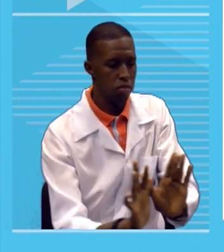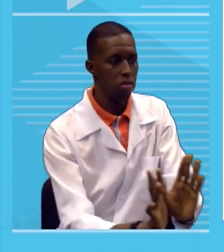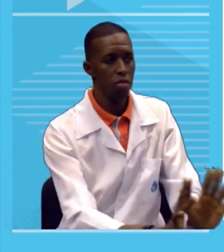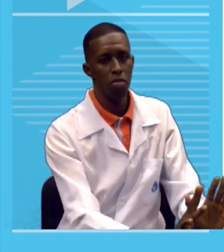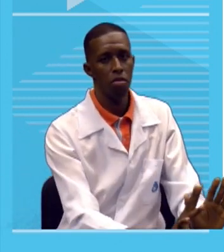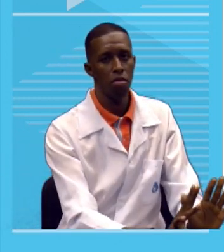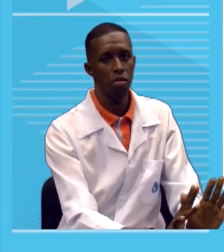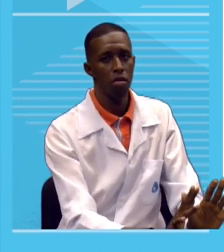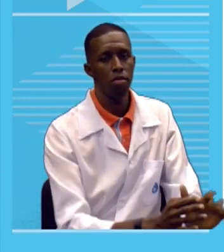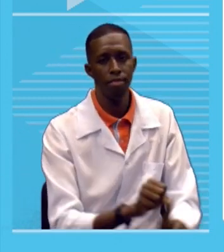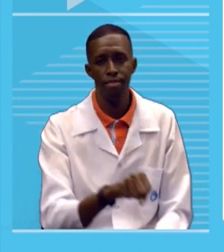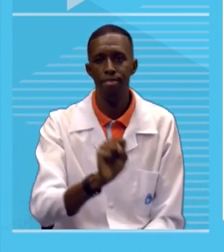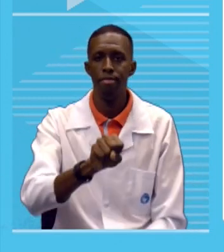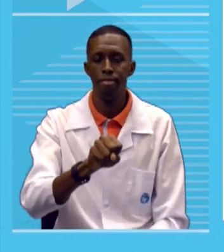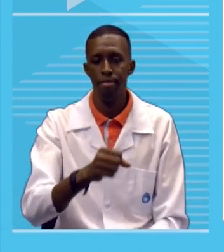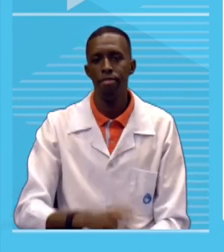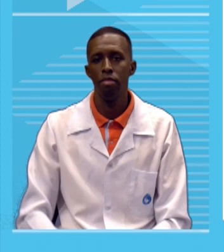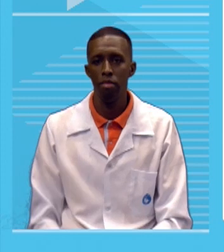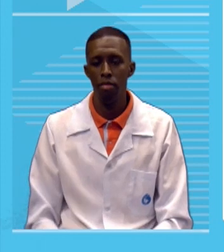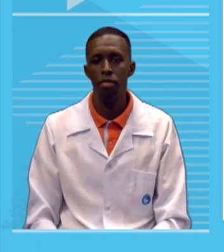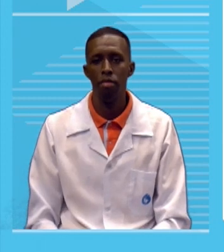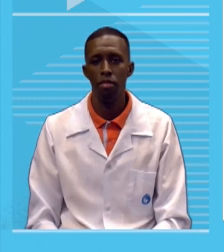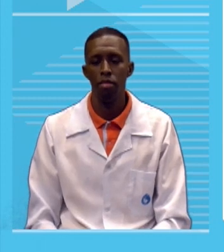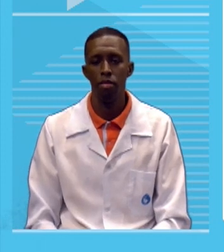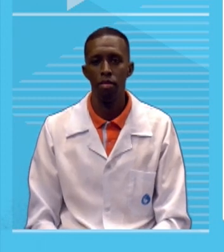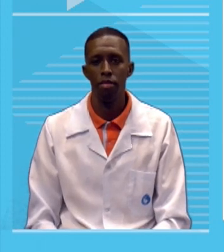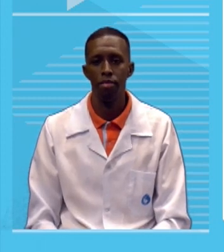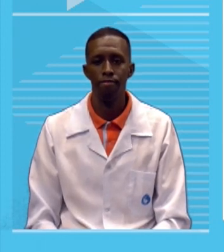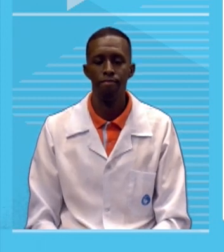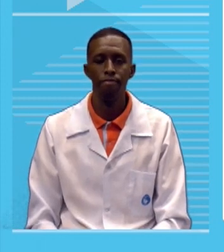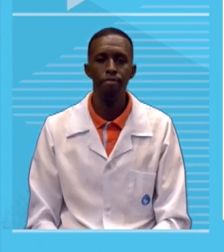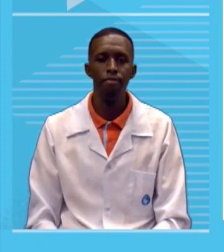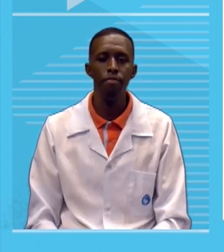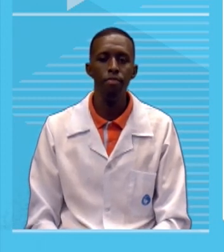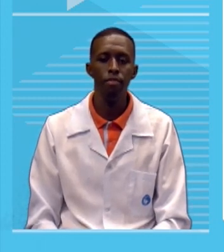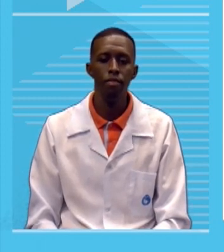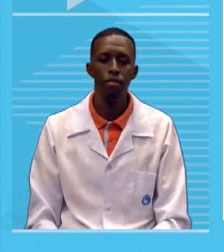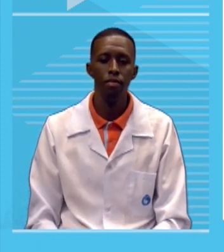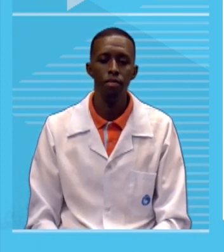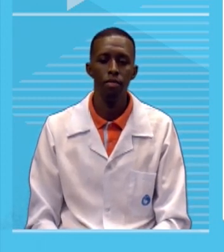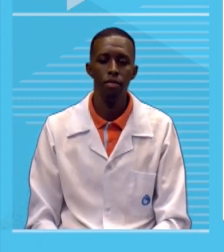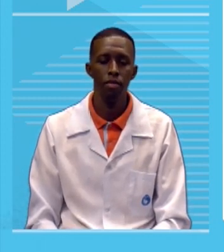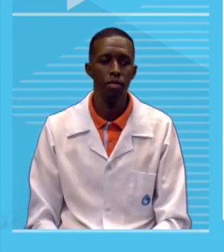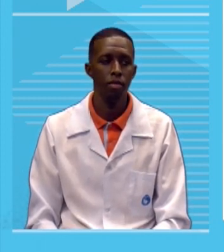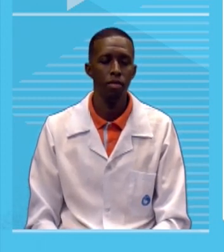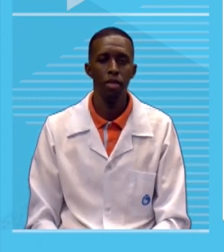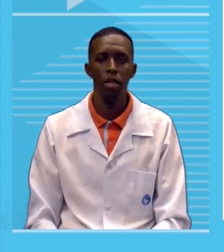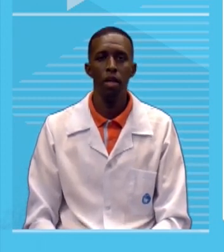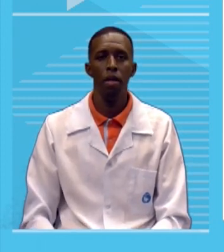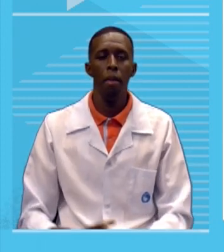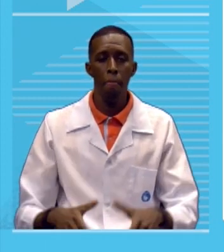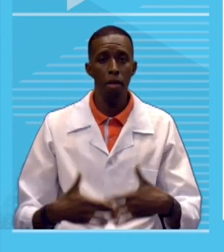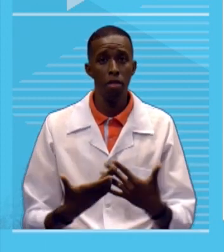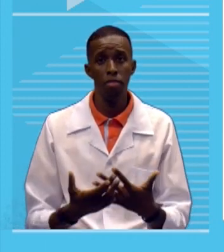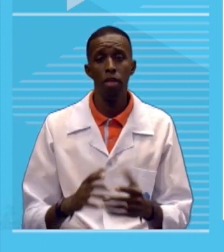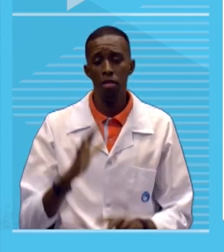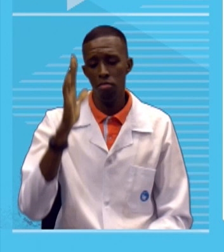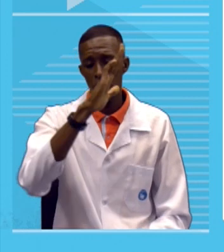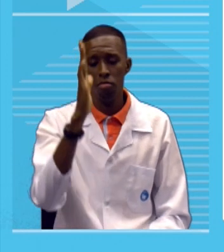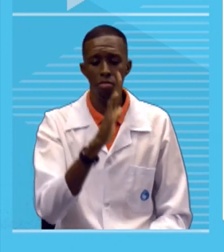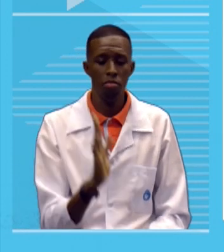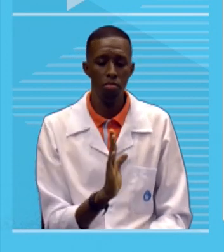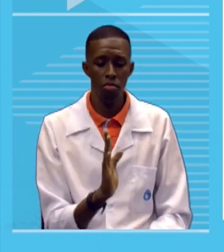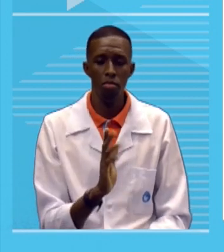eles não poderiam existir se não fosse o campo, né? Até mesmo a própria forma como a gente se alimenta. Hoje no Brasil,